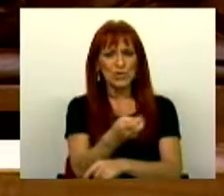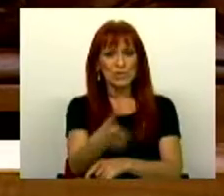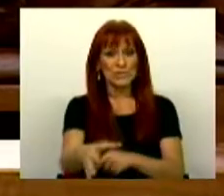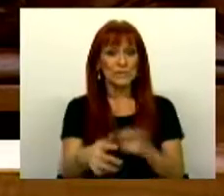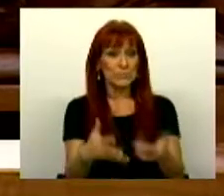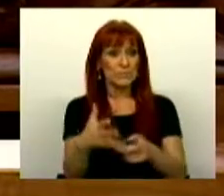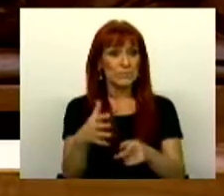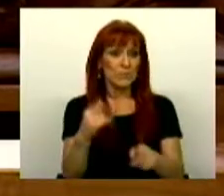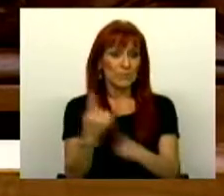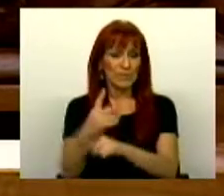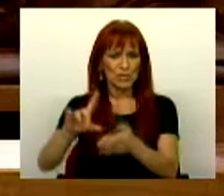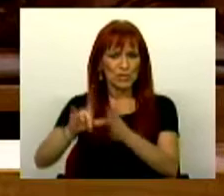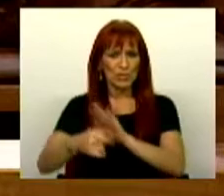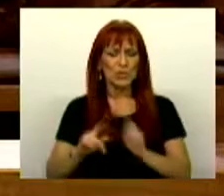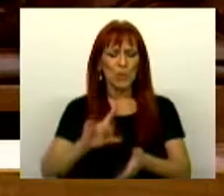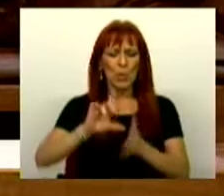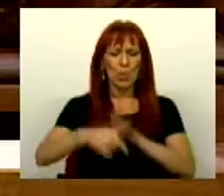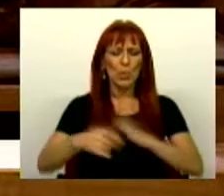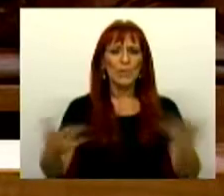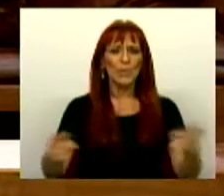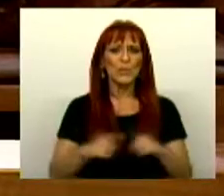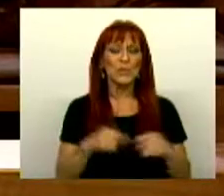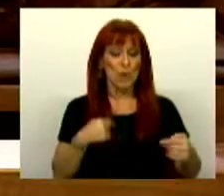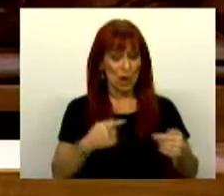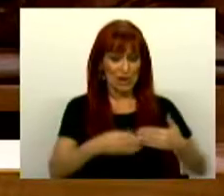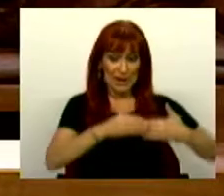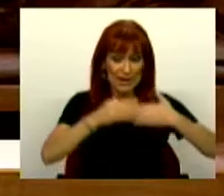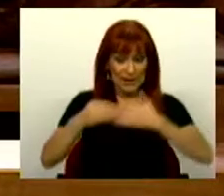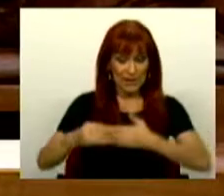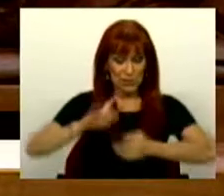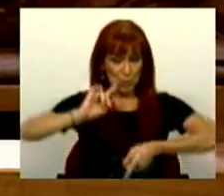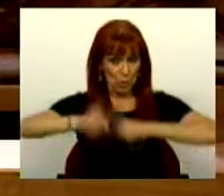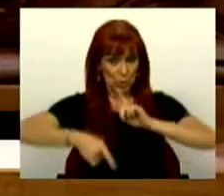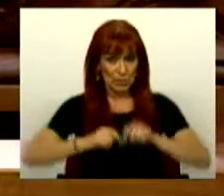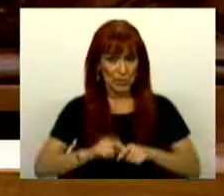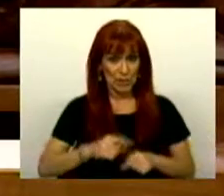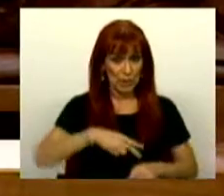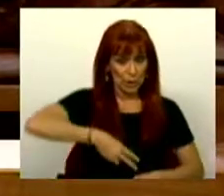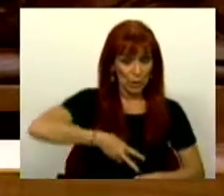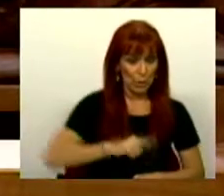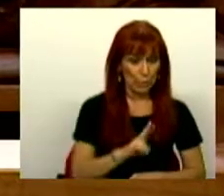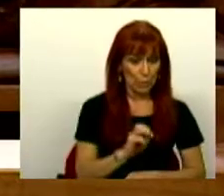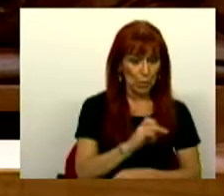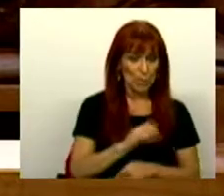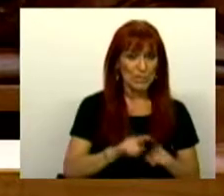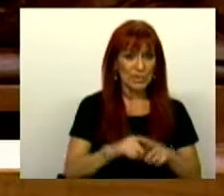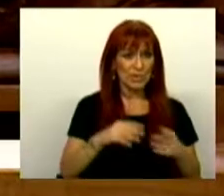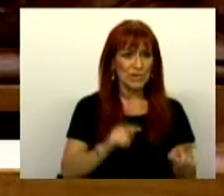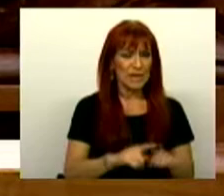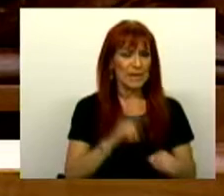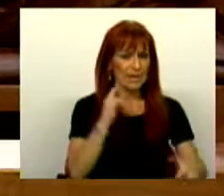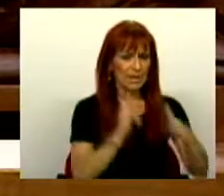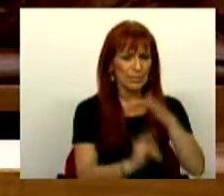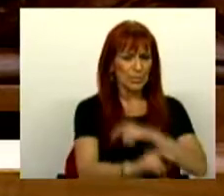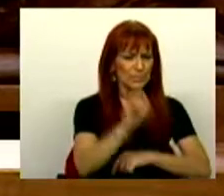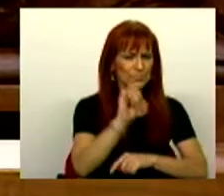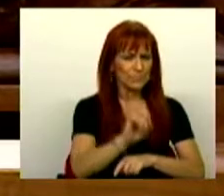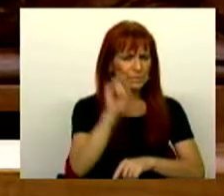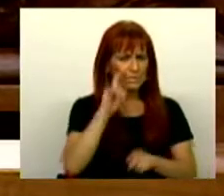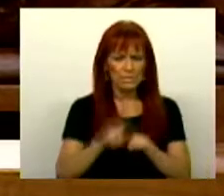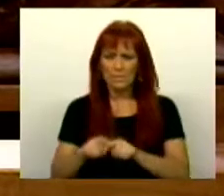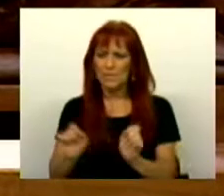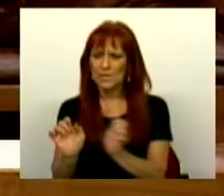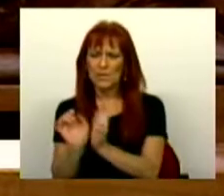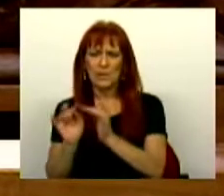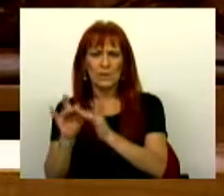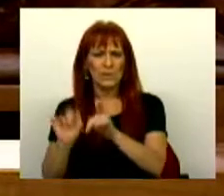projetos. Os projetos que lideramos são o MUSAS, na área da guerra antissubmarina, e o Cyber